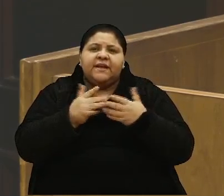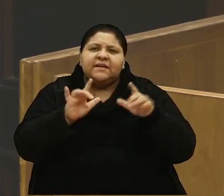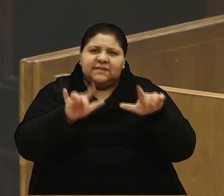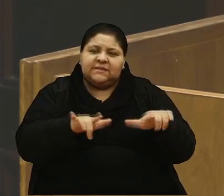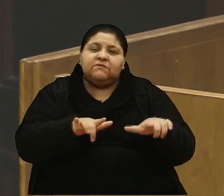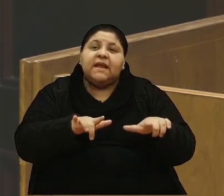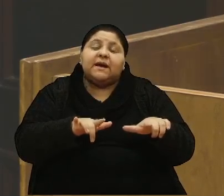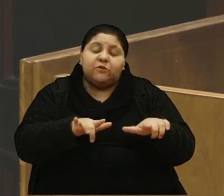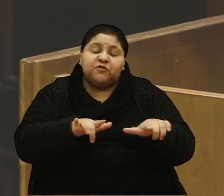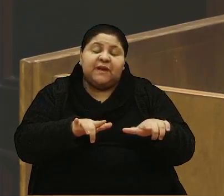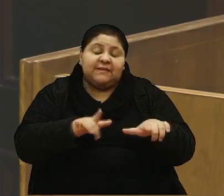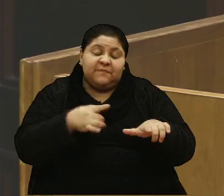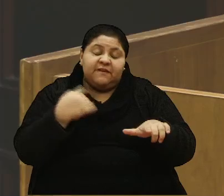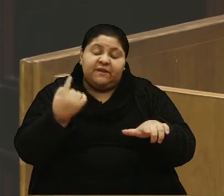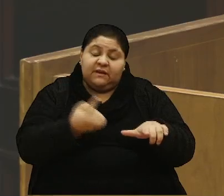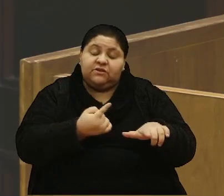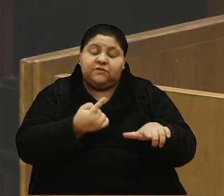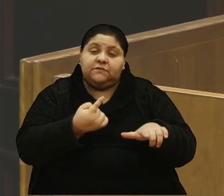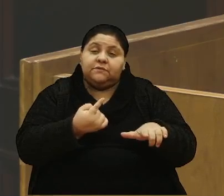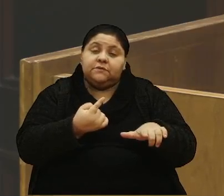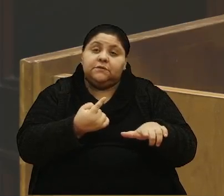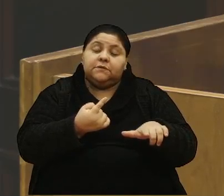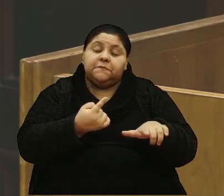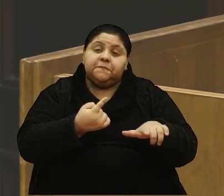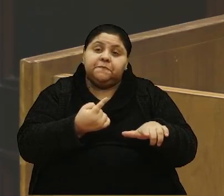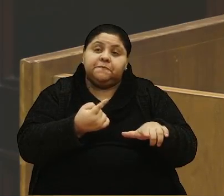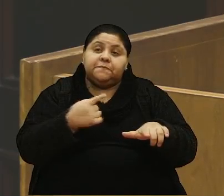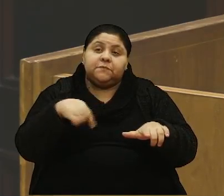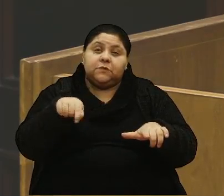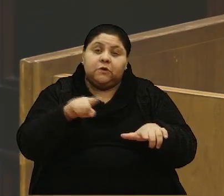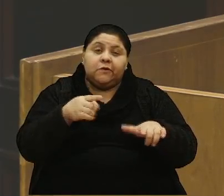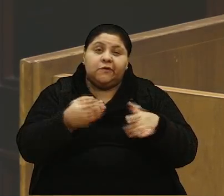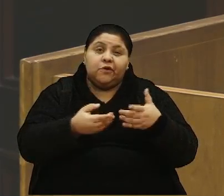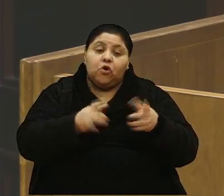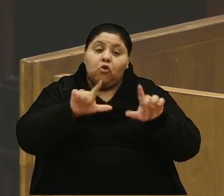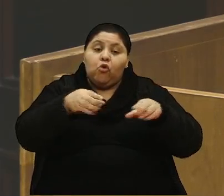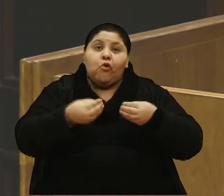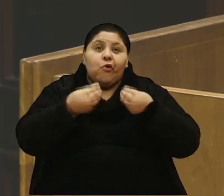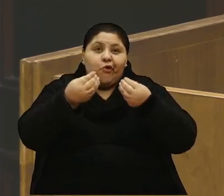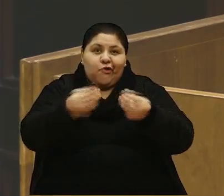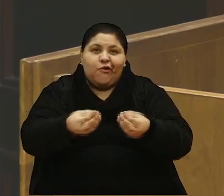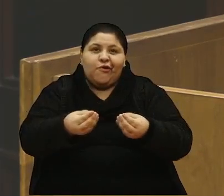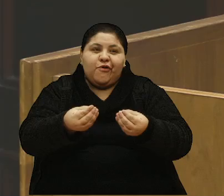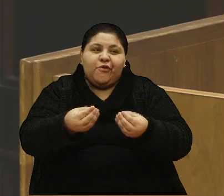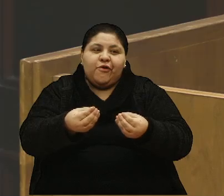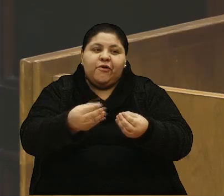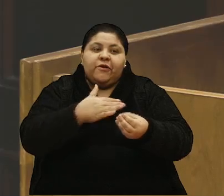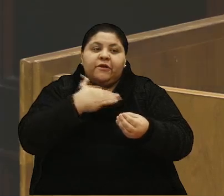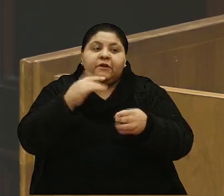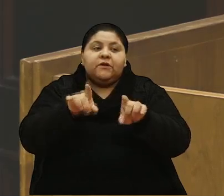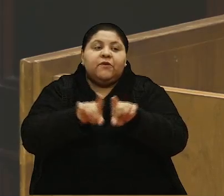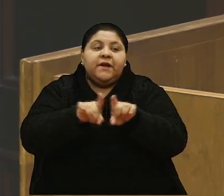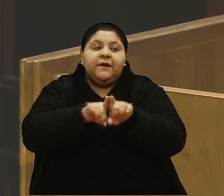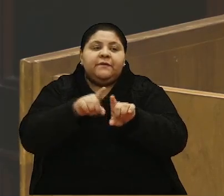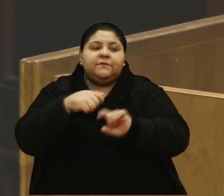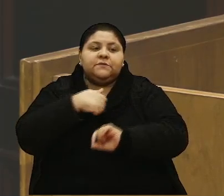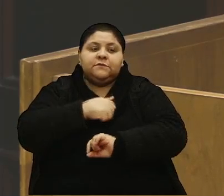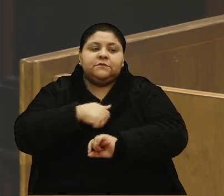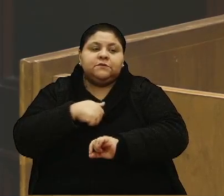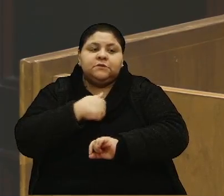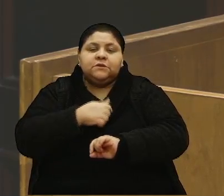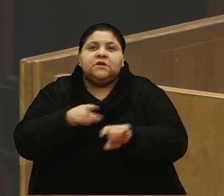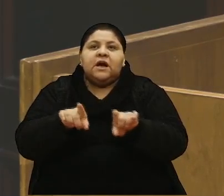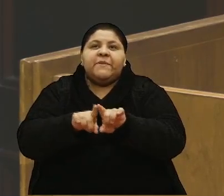adjunto, pedi para ele estar aqui, até ceder para ele o espaço, para ele matar a saudade, mas ele quis não, que fosse eu aqui